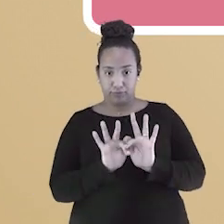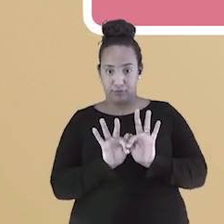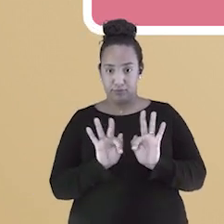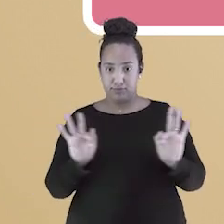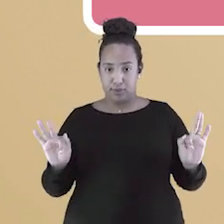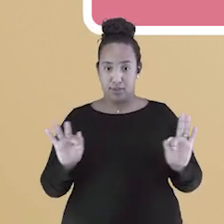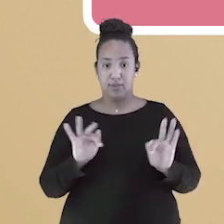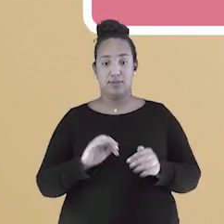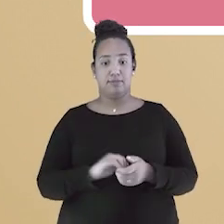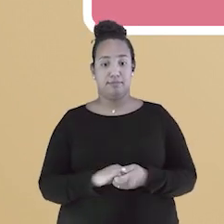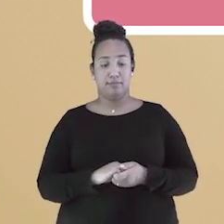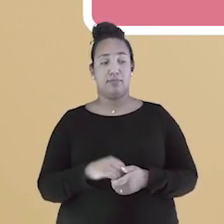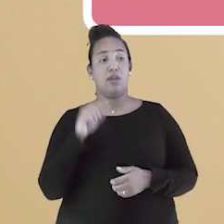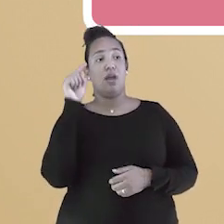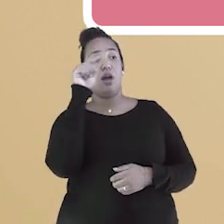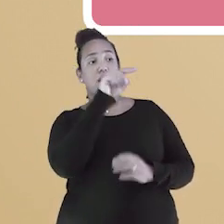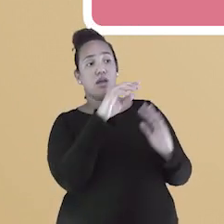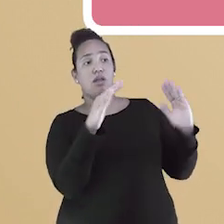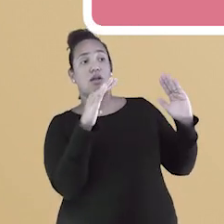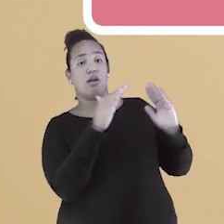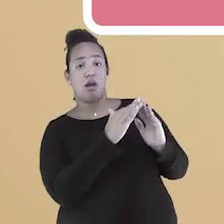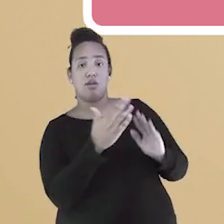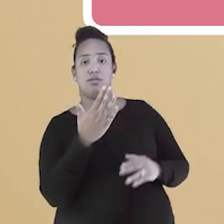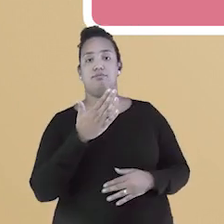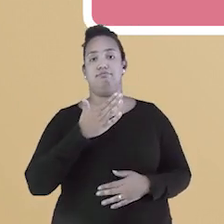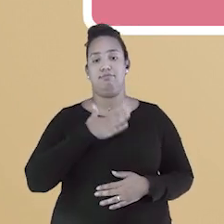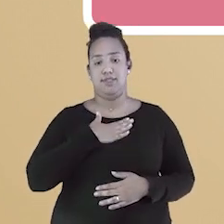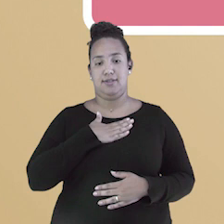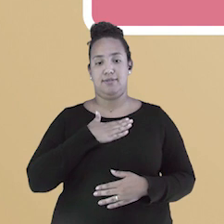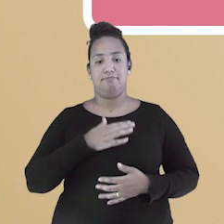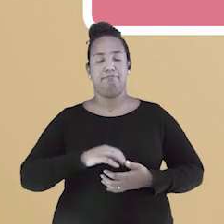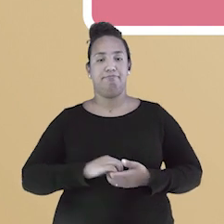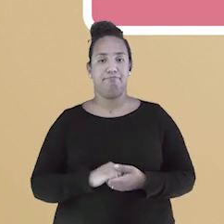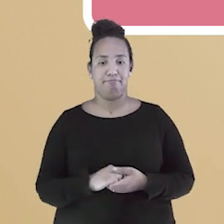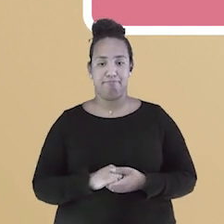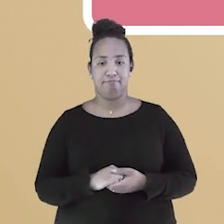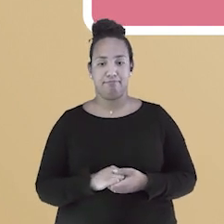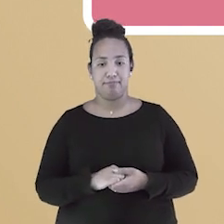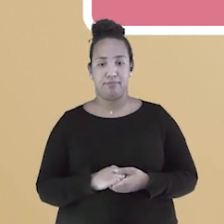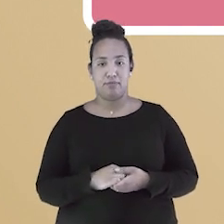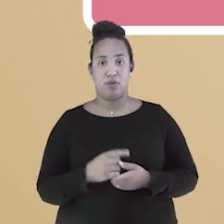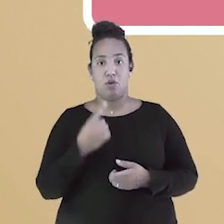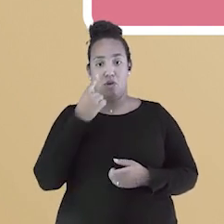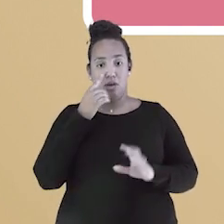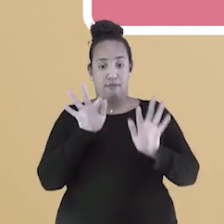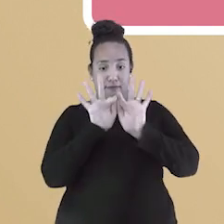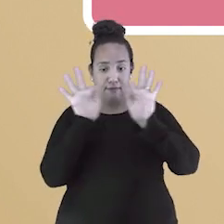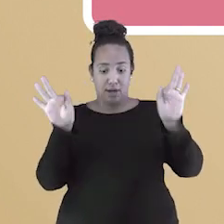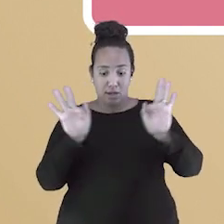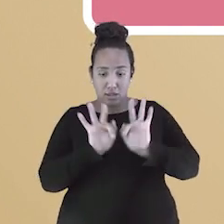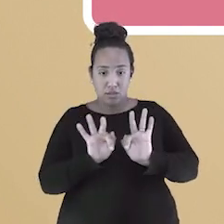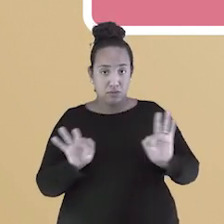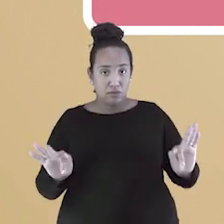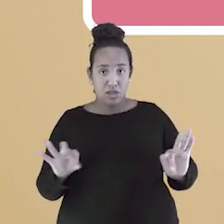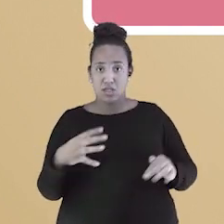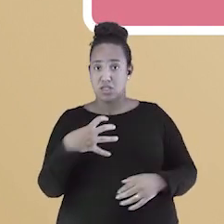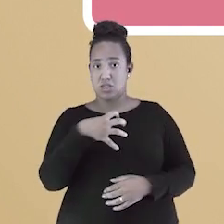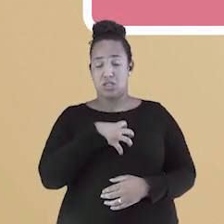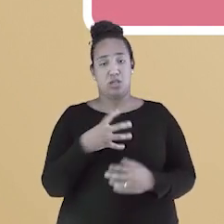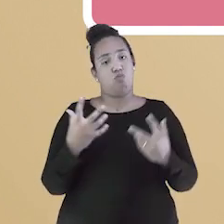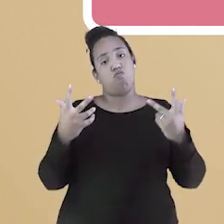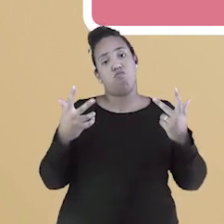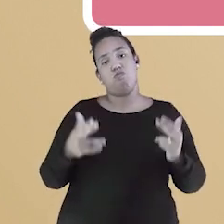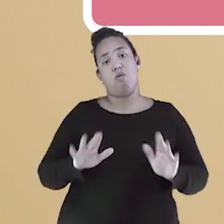mine. Aquela casa é minha. As duas frases querem dizer a mesma coisa, mas com